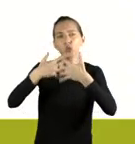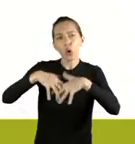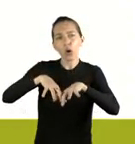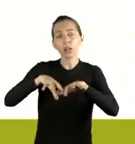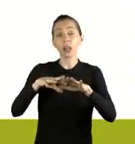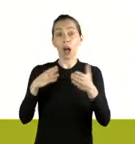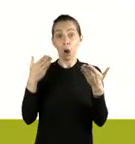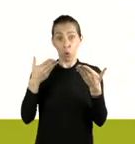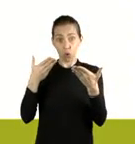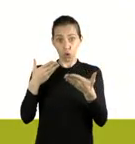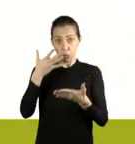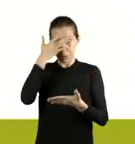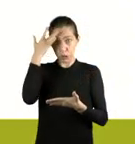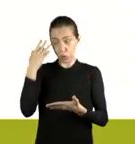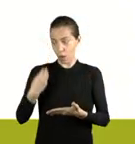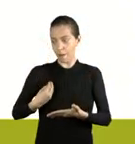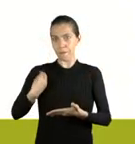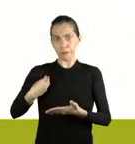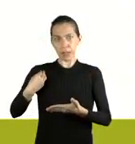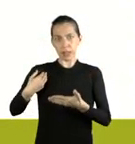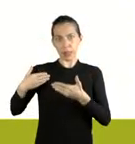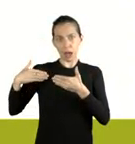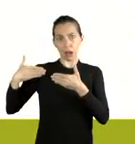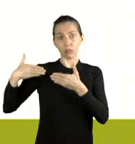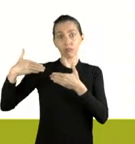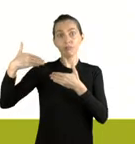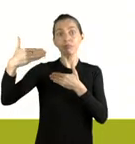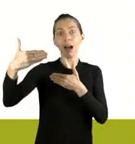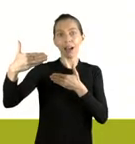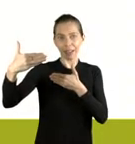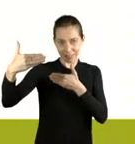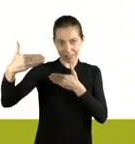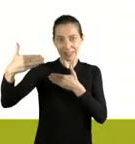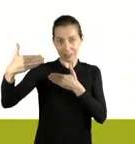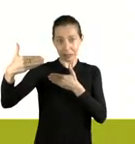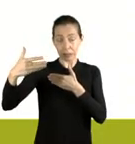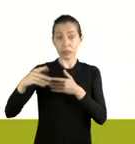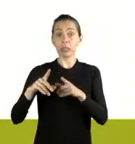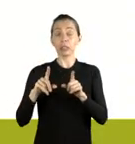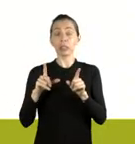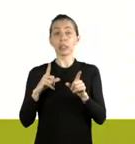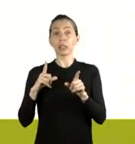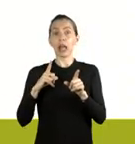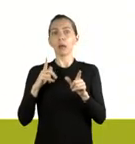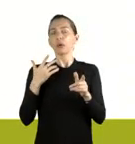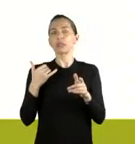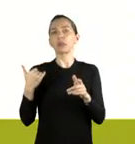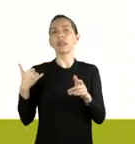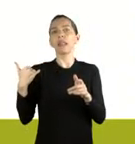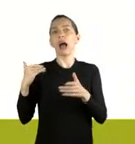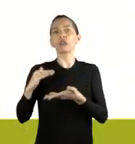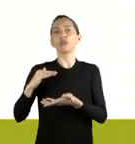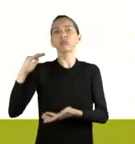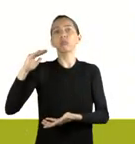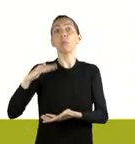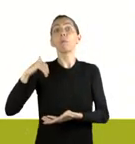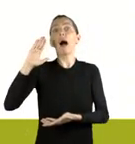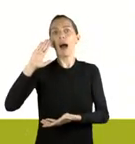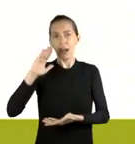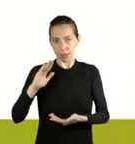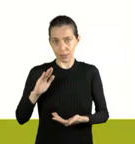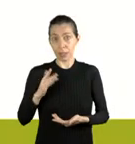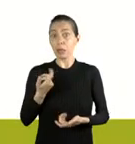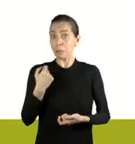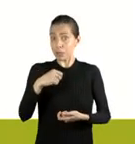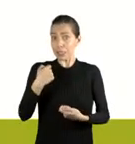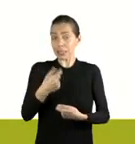vivem mais. Né? As pessoas estão vivendo mais tempo. Então, isso requer alguma coisa. Né? Ele requer mais